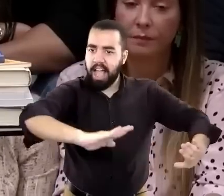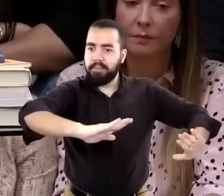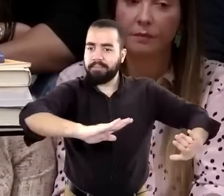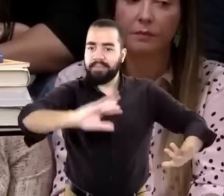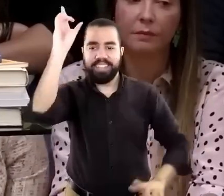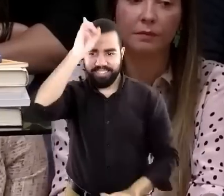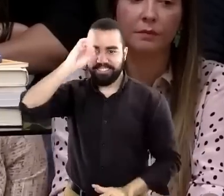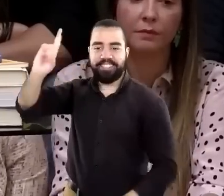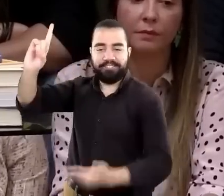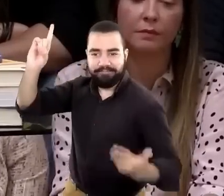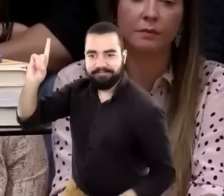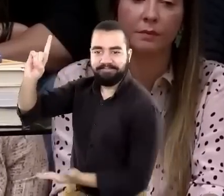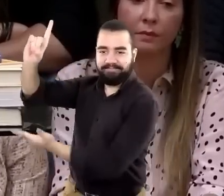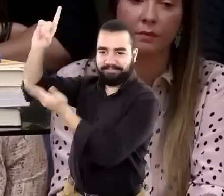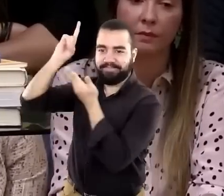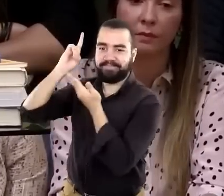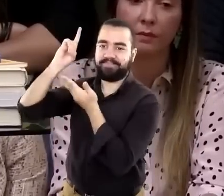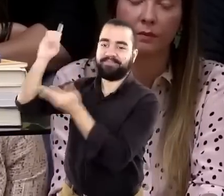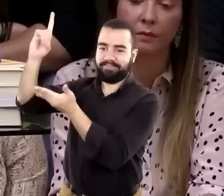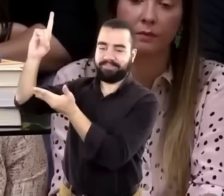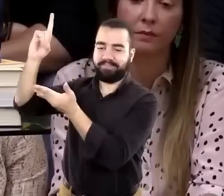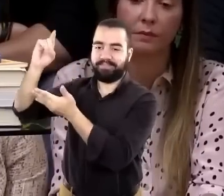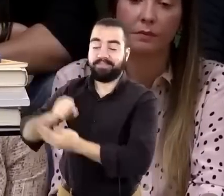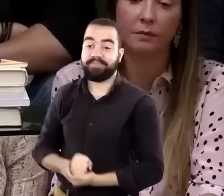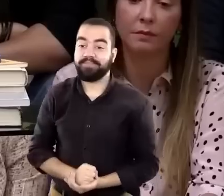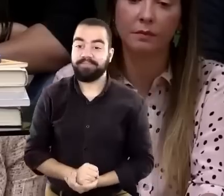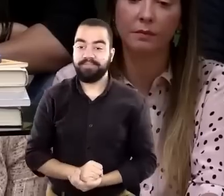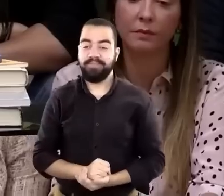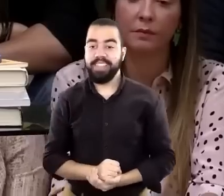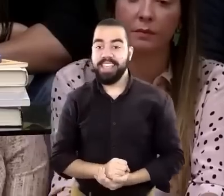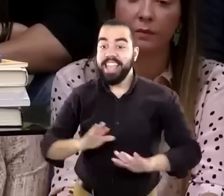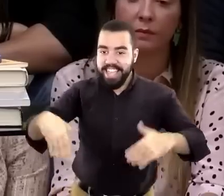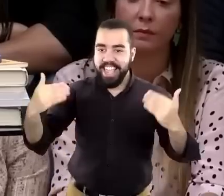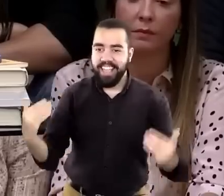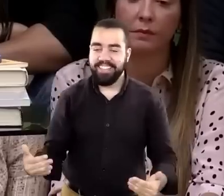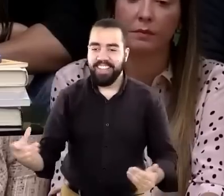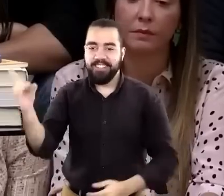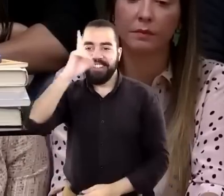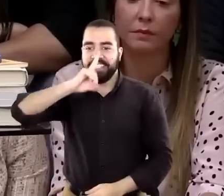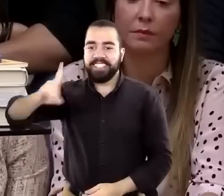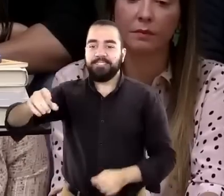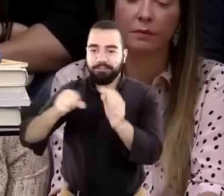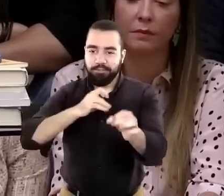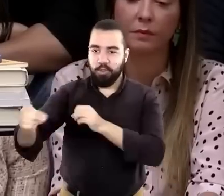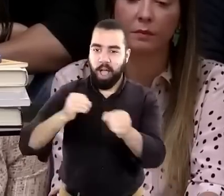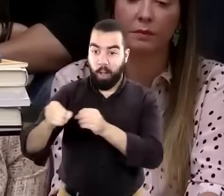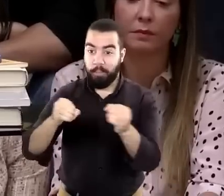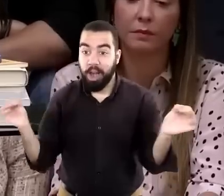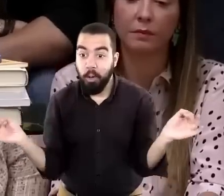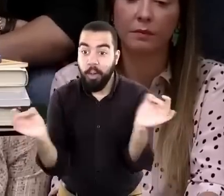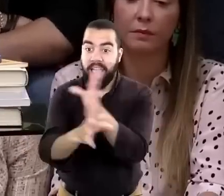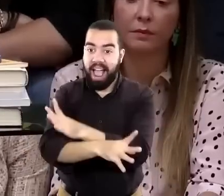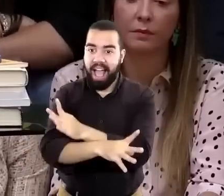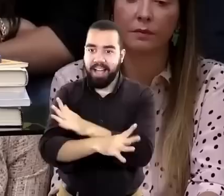Mas notem vocês que a obra de Deus é concluída com um senso de alegria e reconhecimento da graça, porque no finalzinho do versículo 7 está escrito